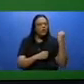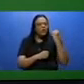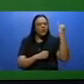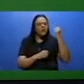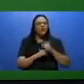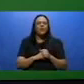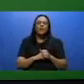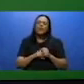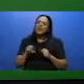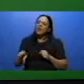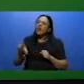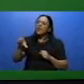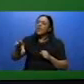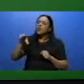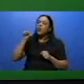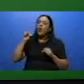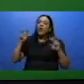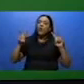título que a gente pode dar, então?